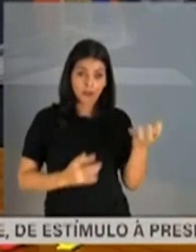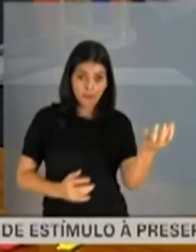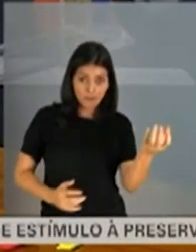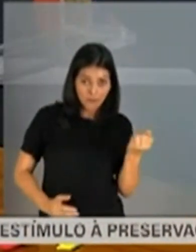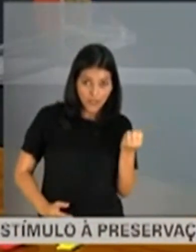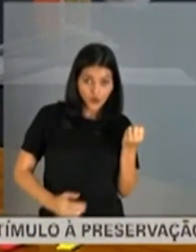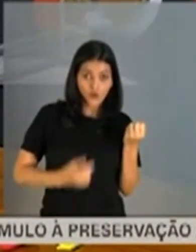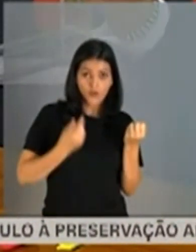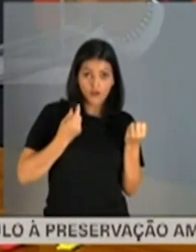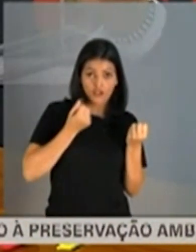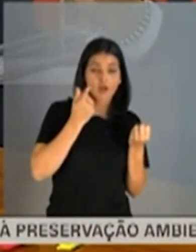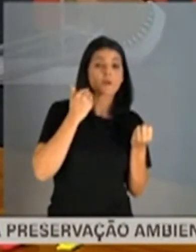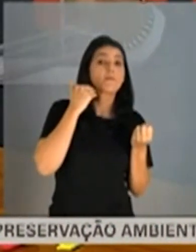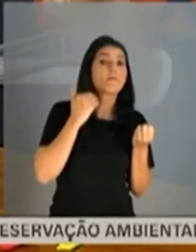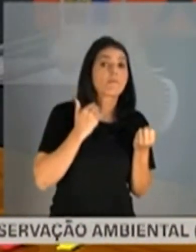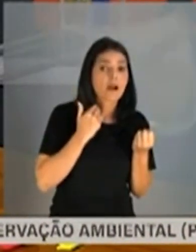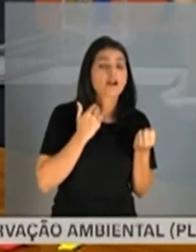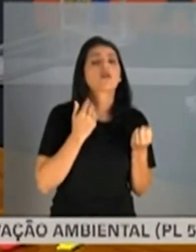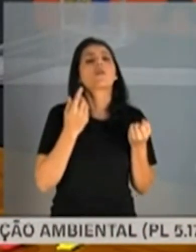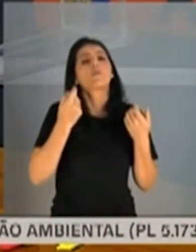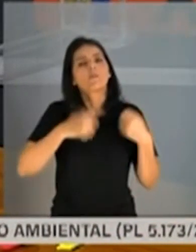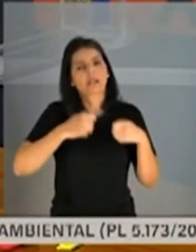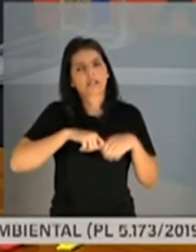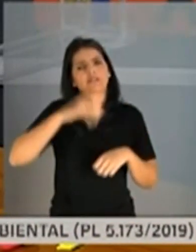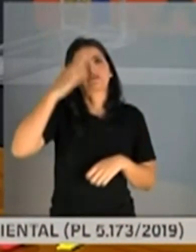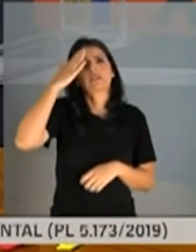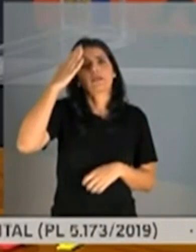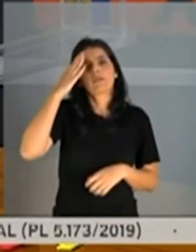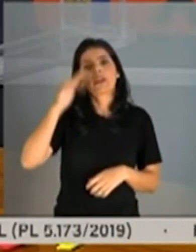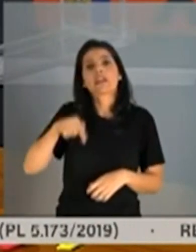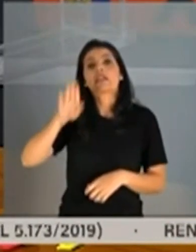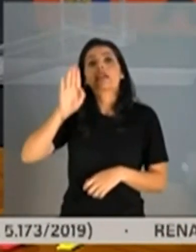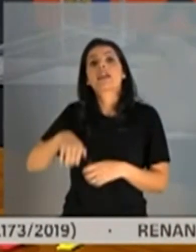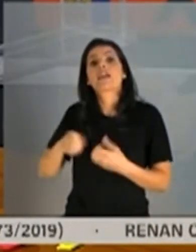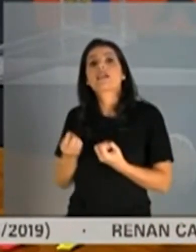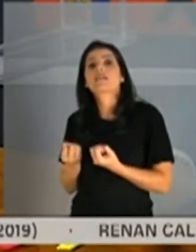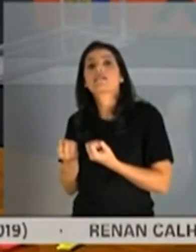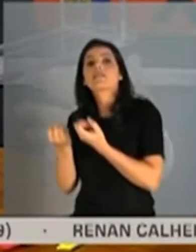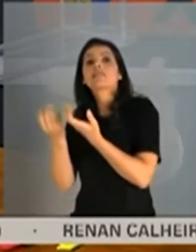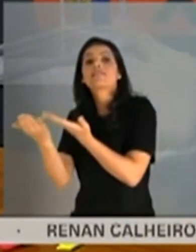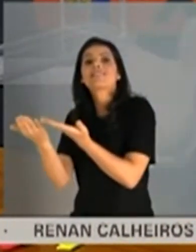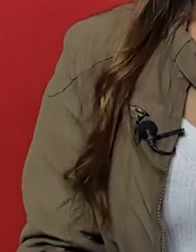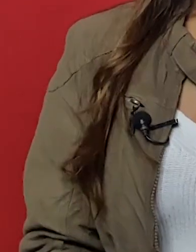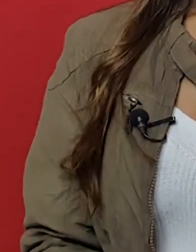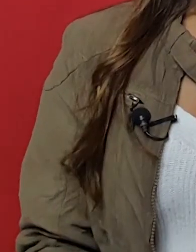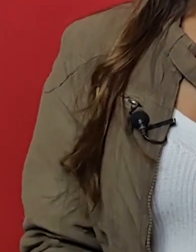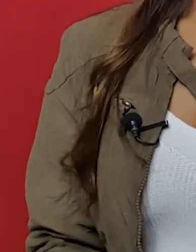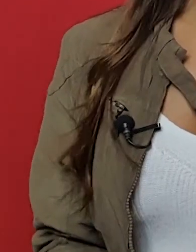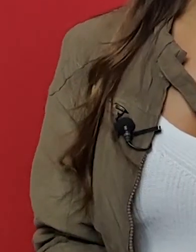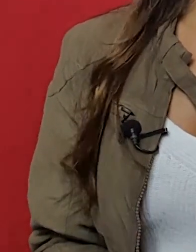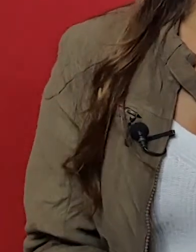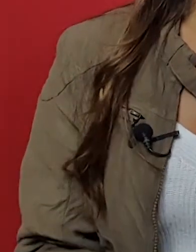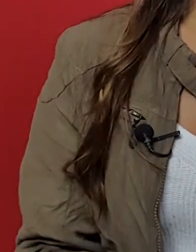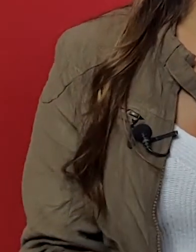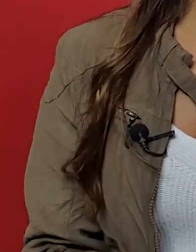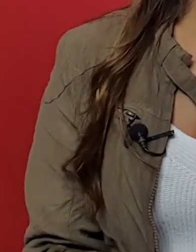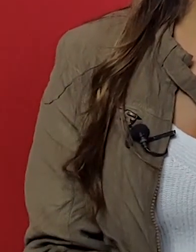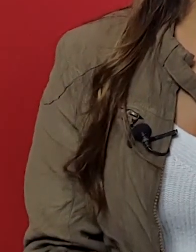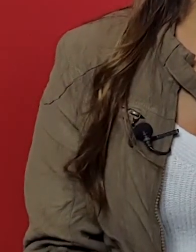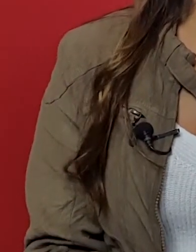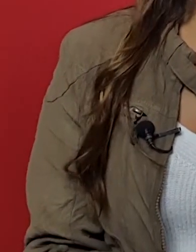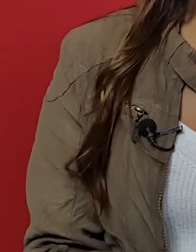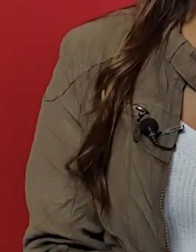certo? Nós temos que saber quem foi beneficiado por esses pagamentos. Aos senadores,